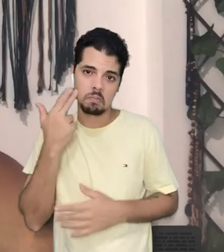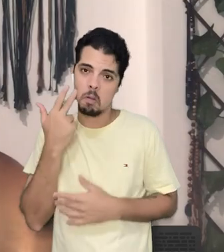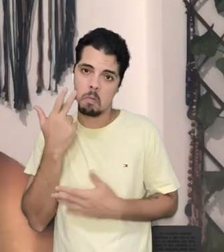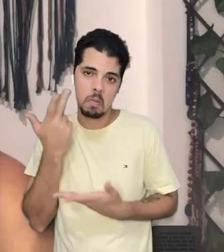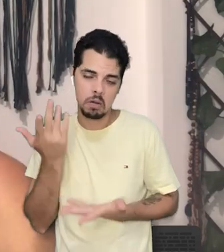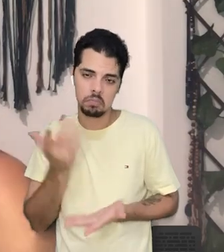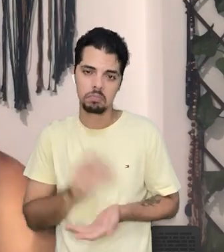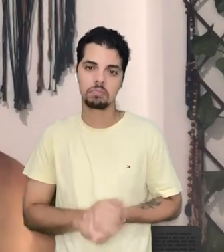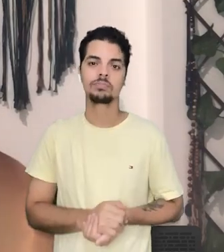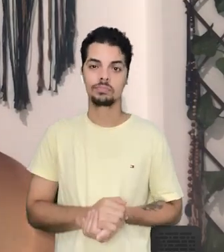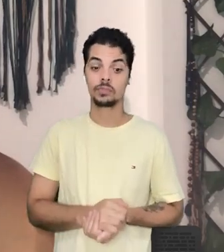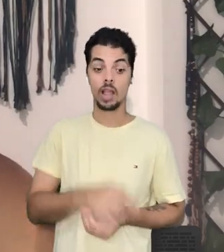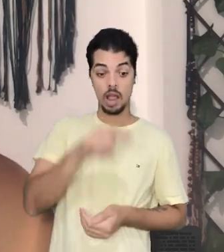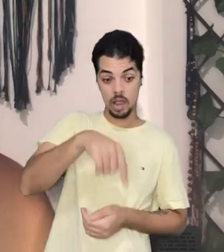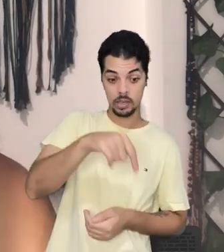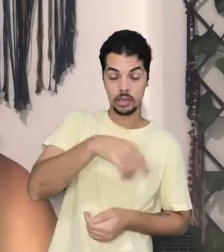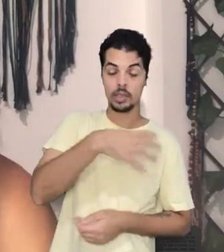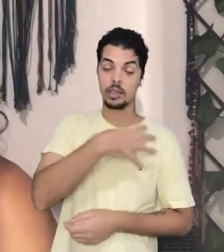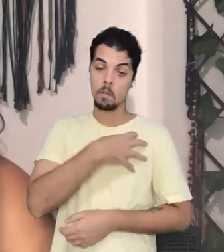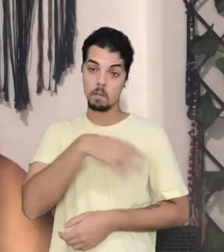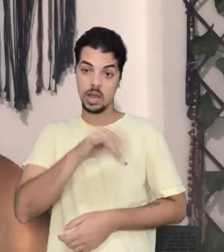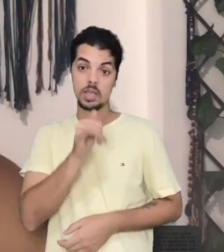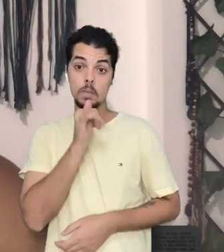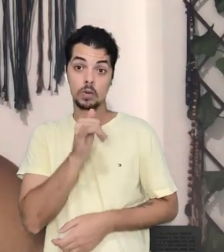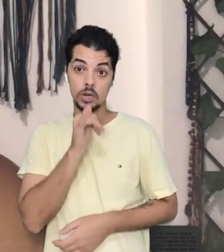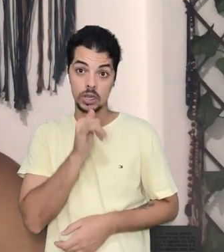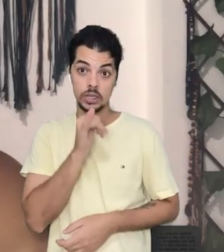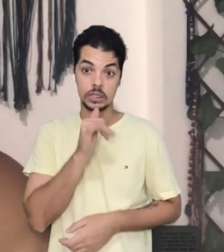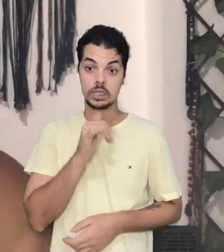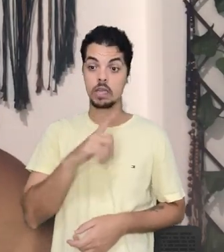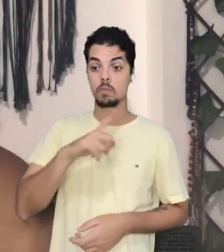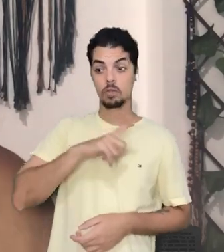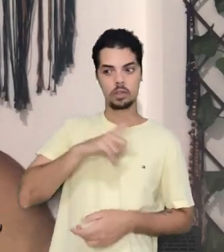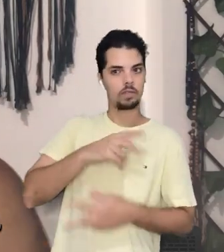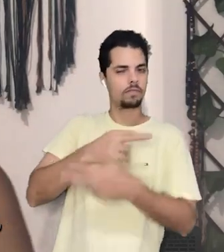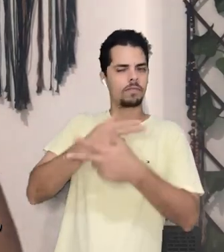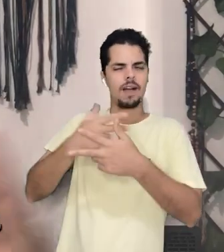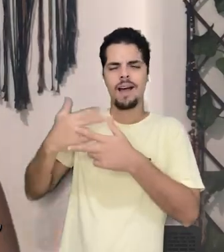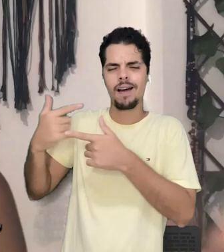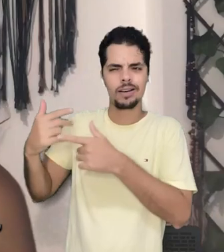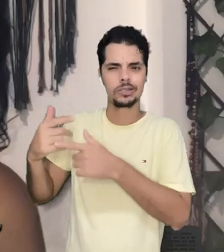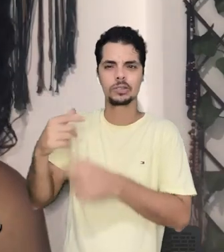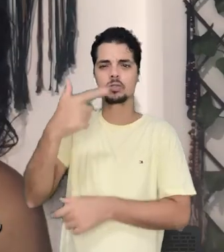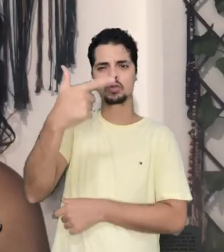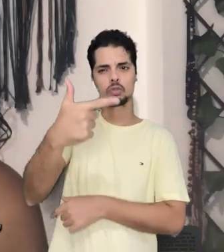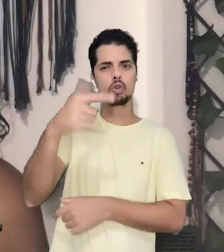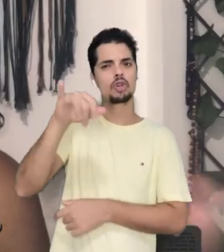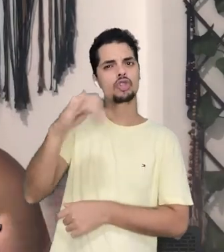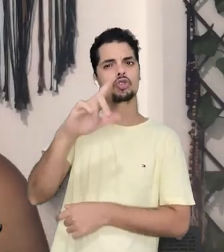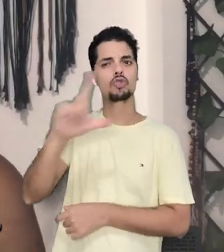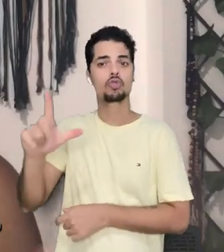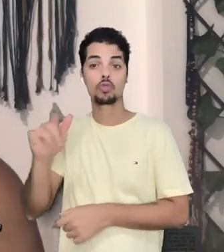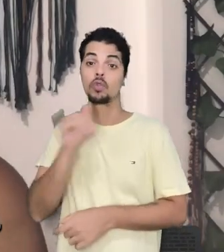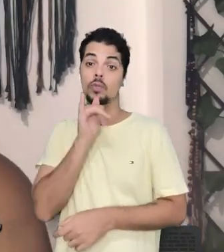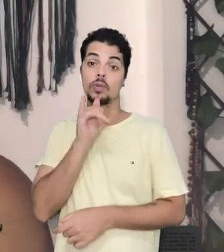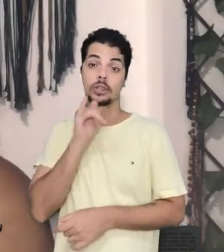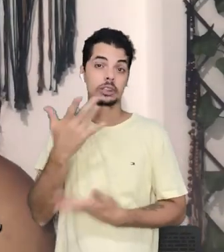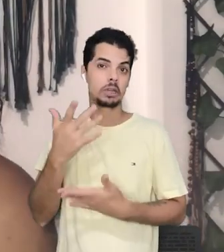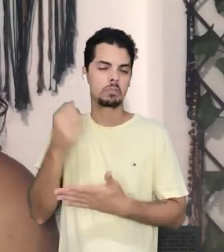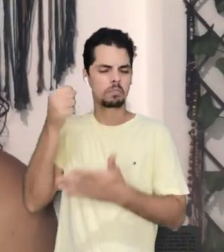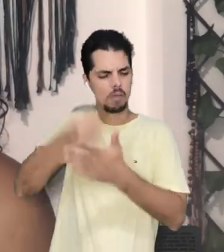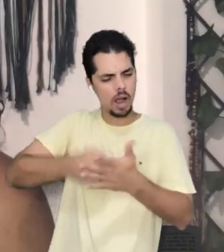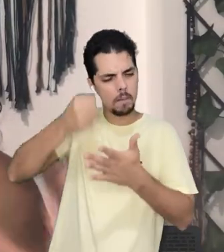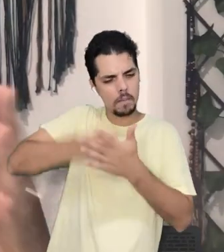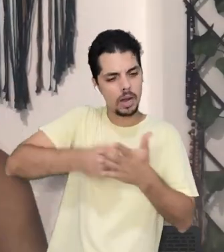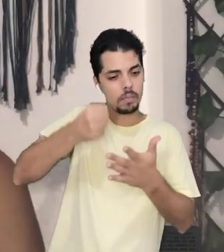destacar é que há pesquisas que já vão além, trazendo não só um comparativo entre os dois